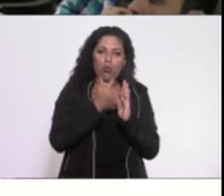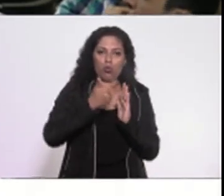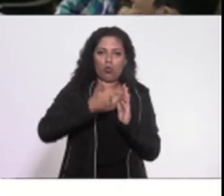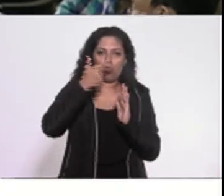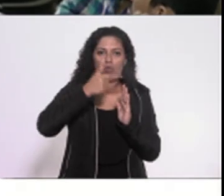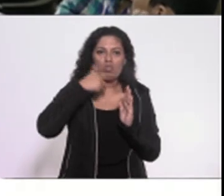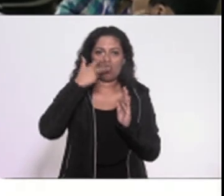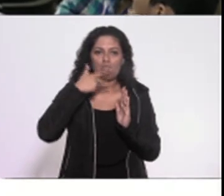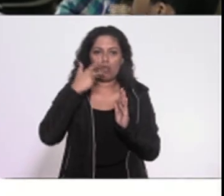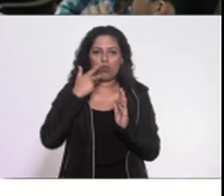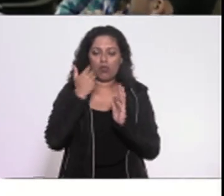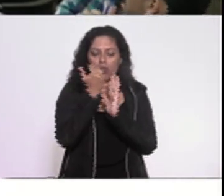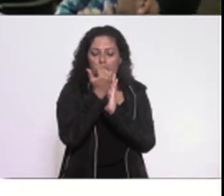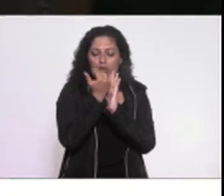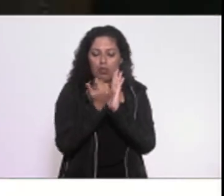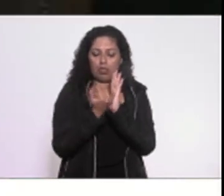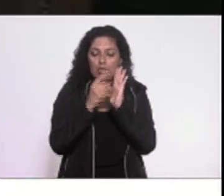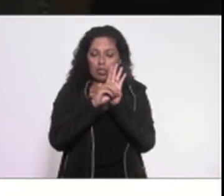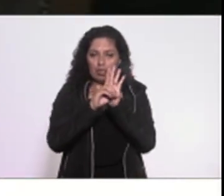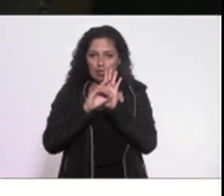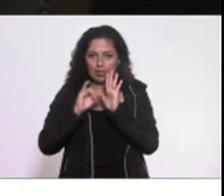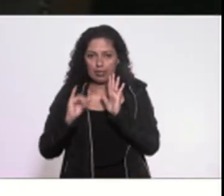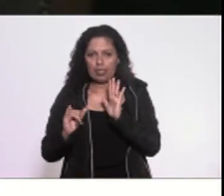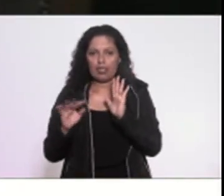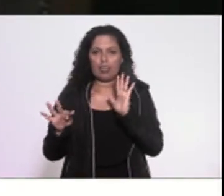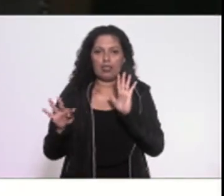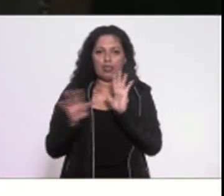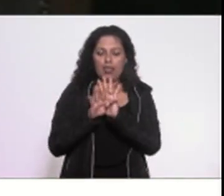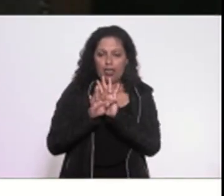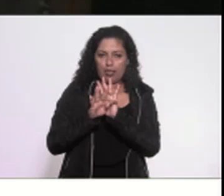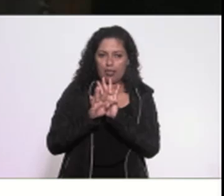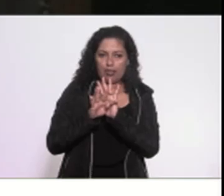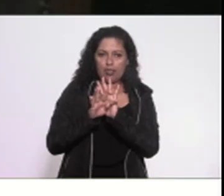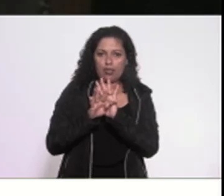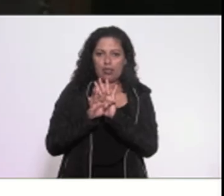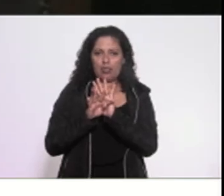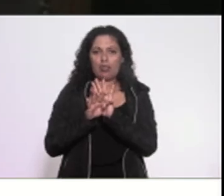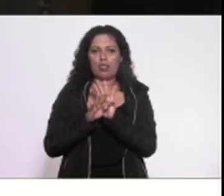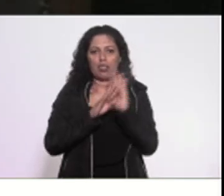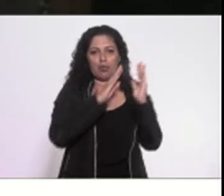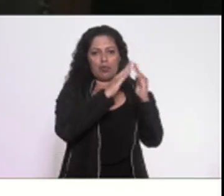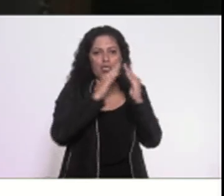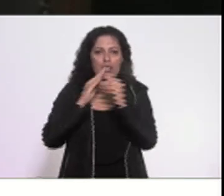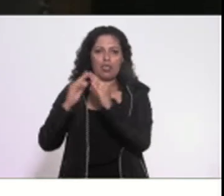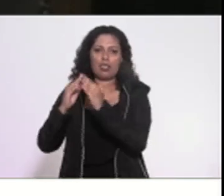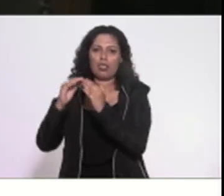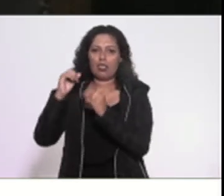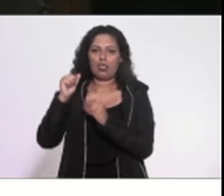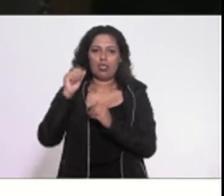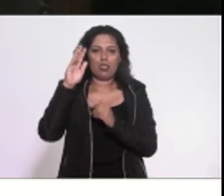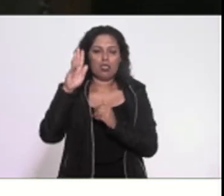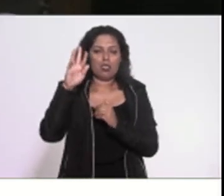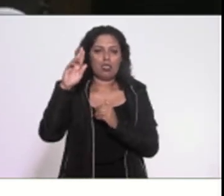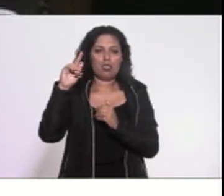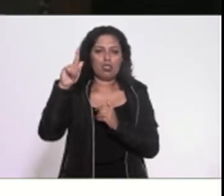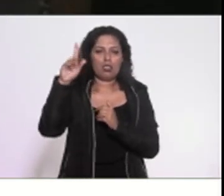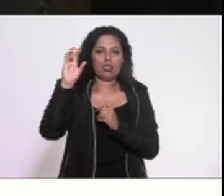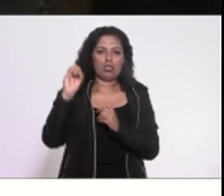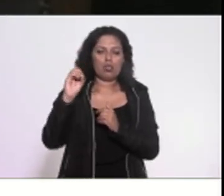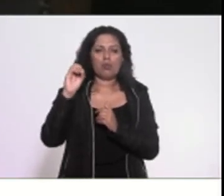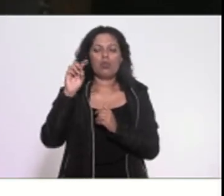fala da norma técnica de padronização para o abrigamento e funcionamento das casas-abrigo. Então, seria bom você anotar, você dar